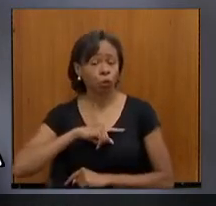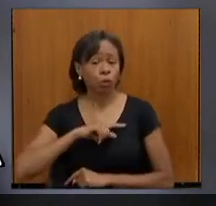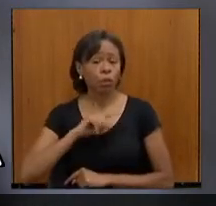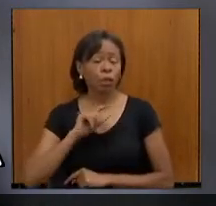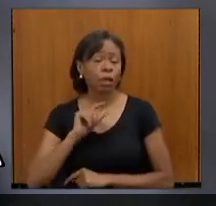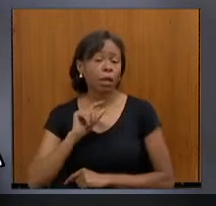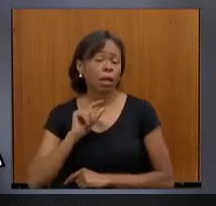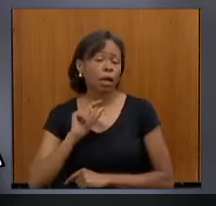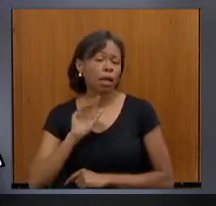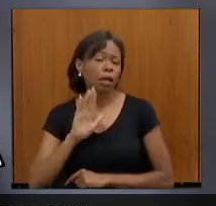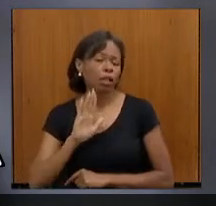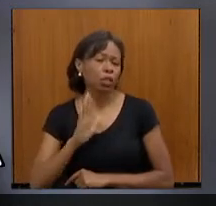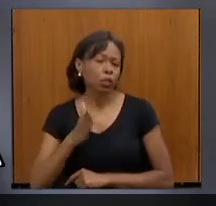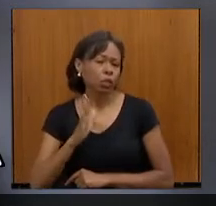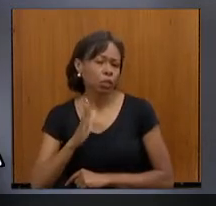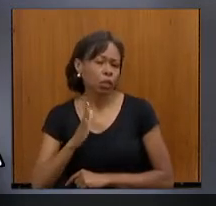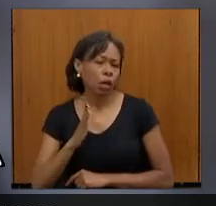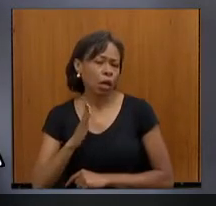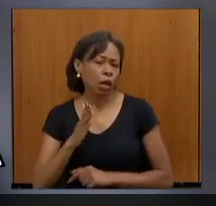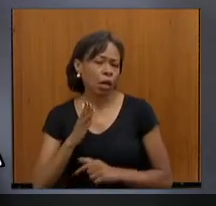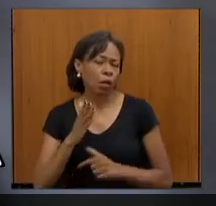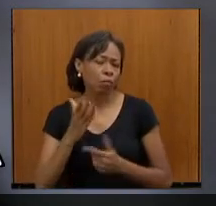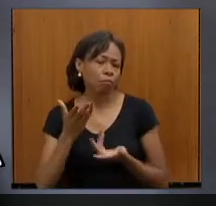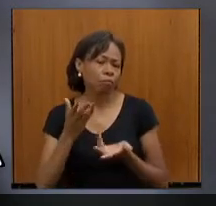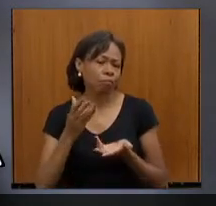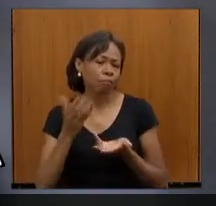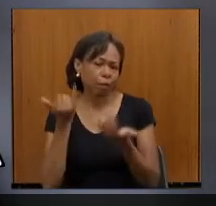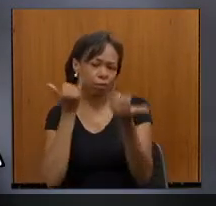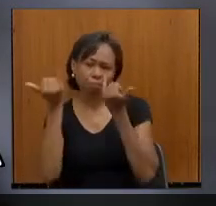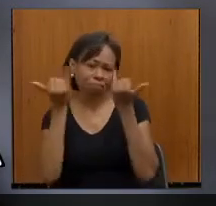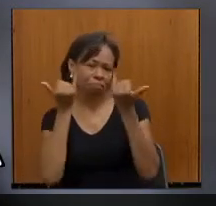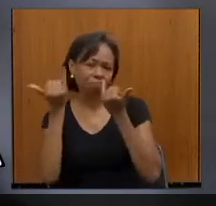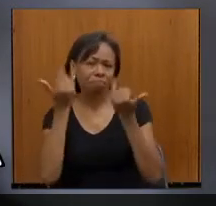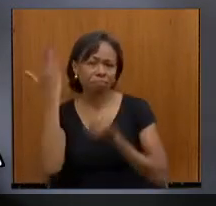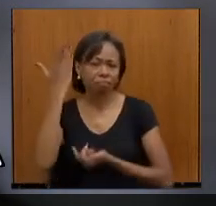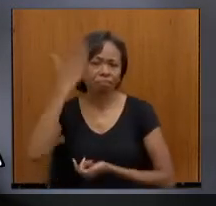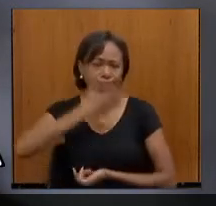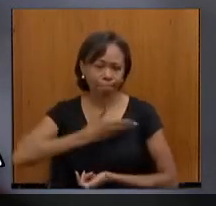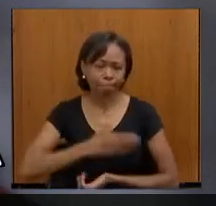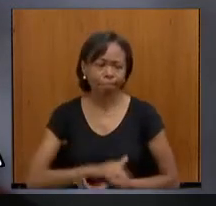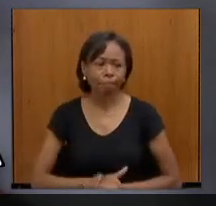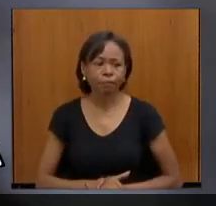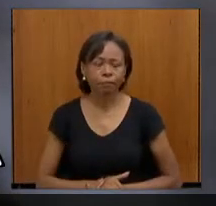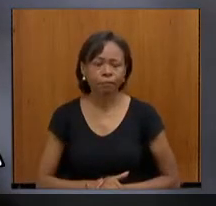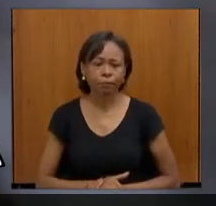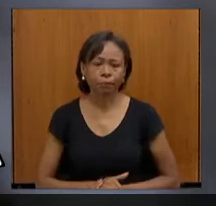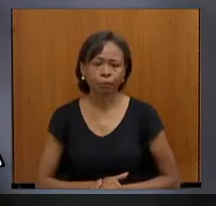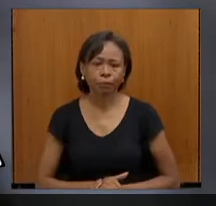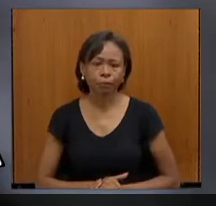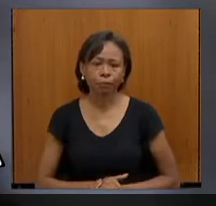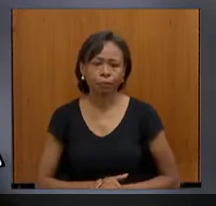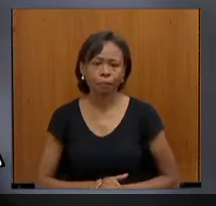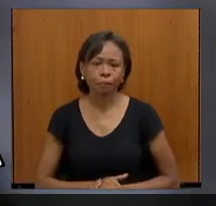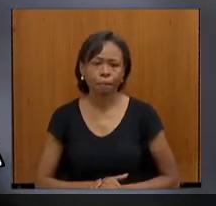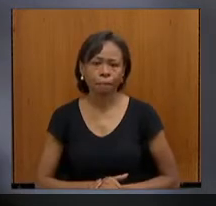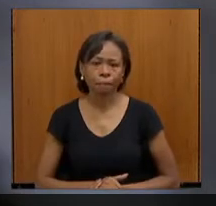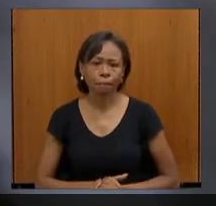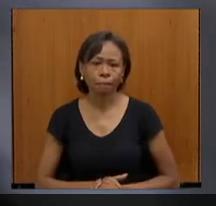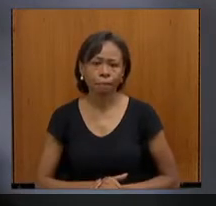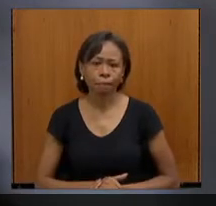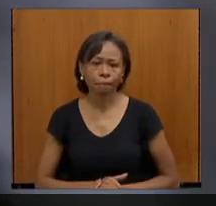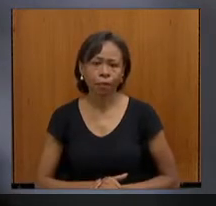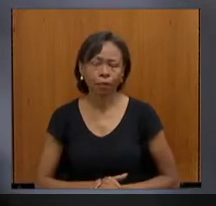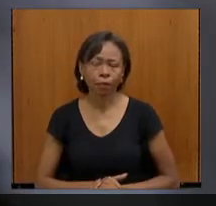mesmo de todas essas confirmações. O próximo slide, por favor. A gente vai ver que no primeiro